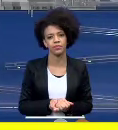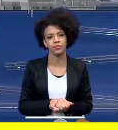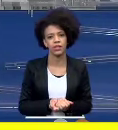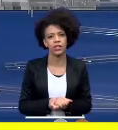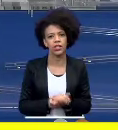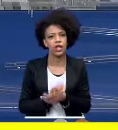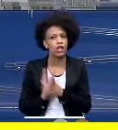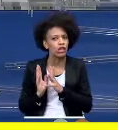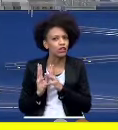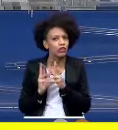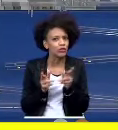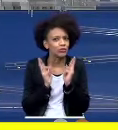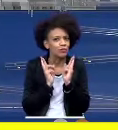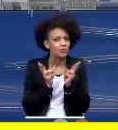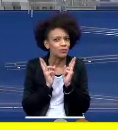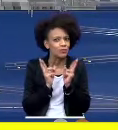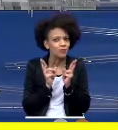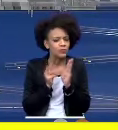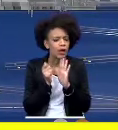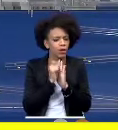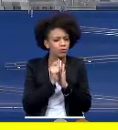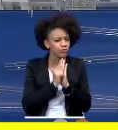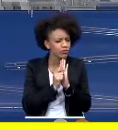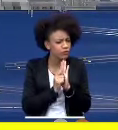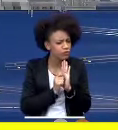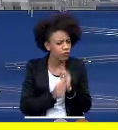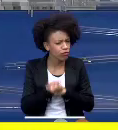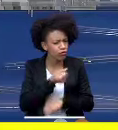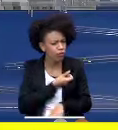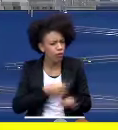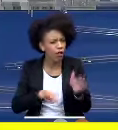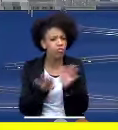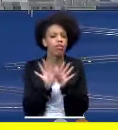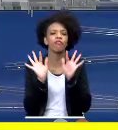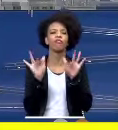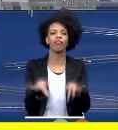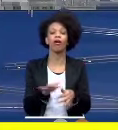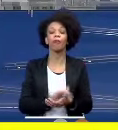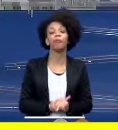Todo mundo de dedos cruzados, vá anotando os números até o final.